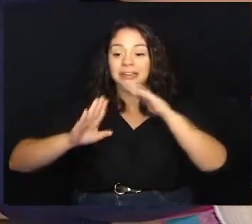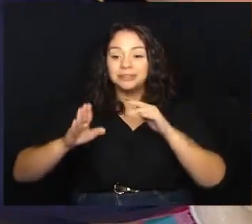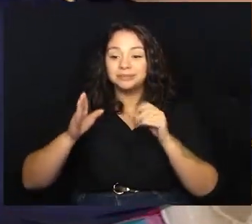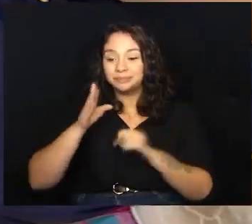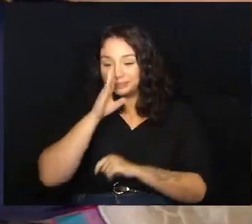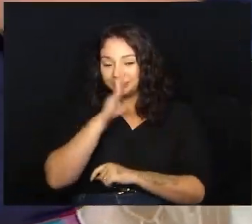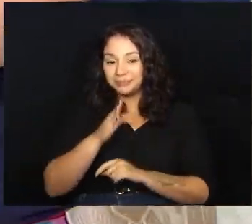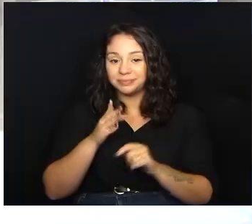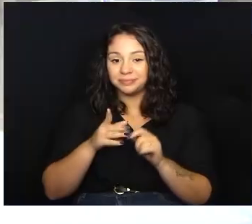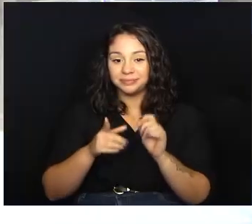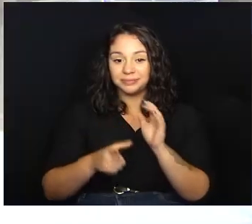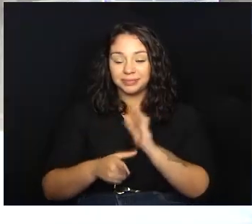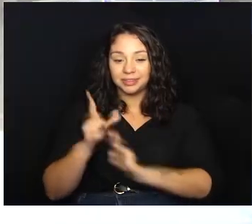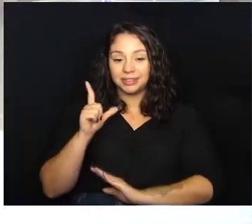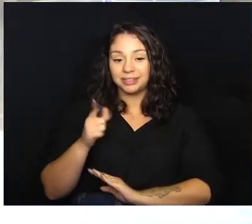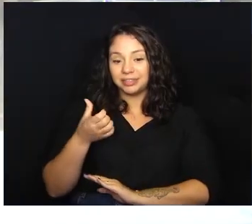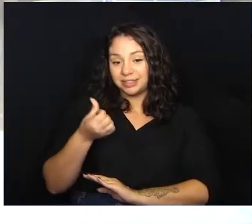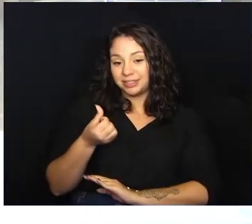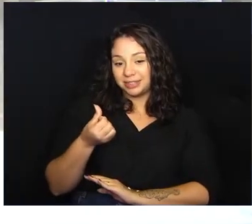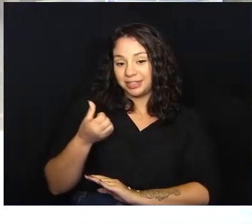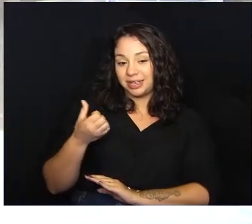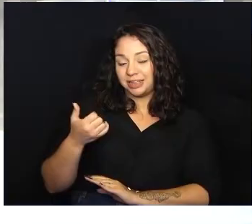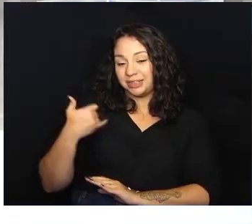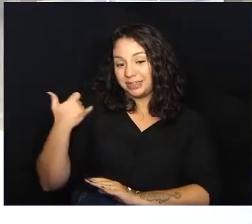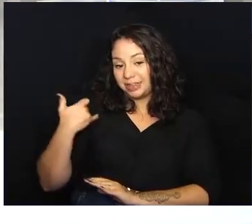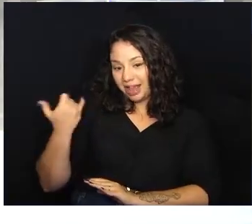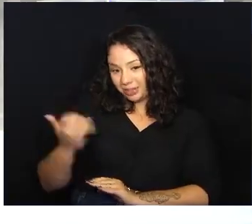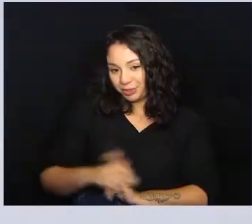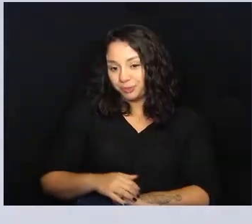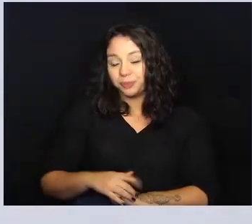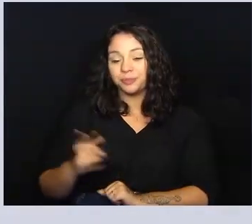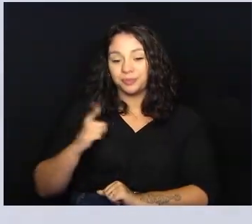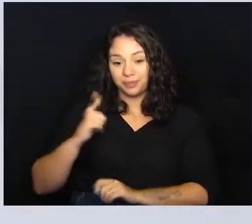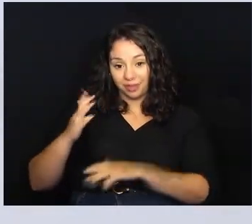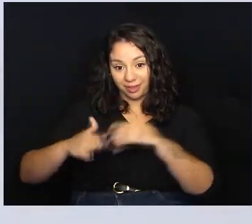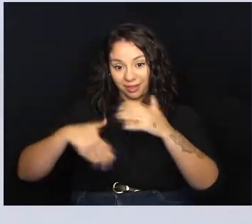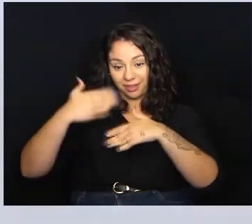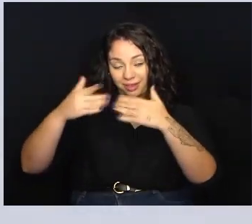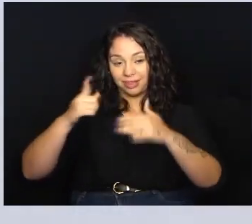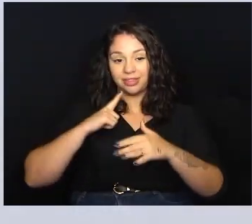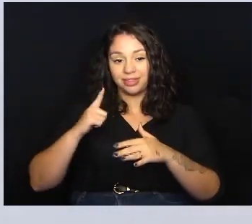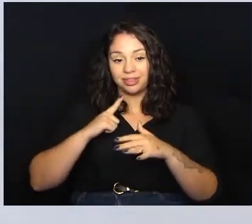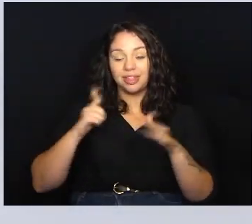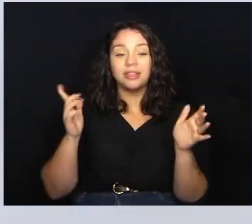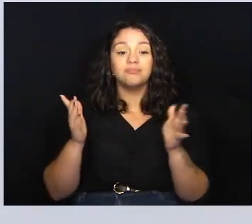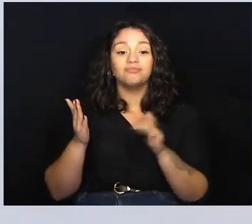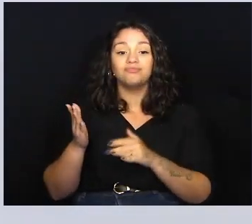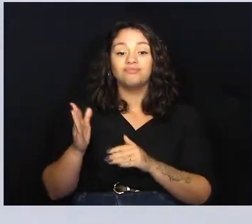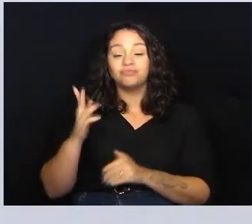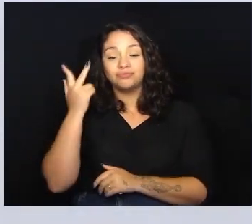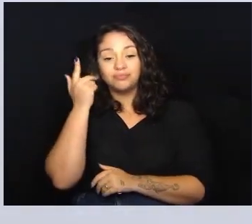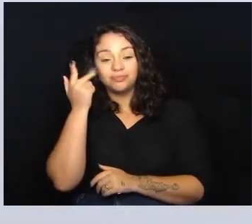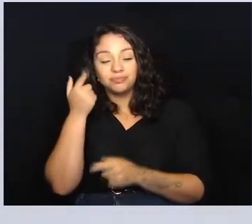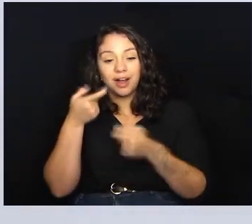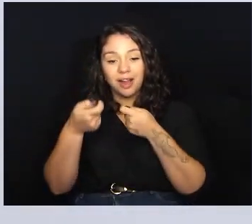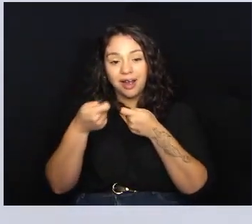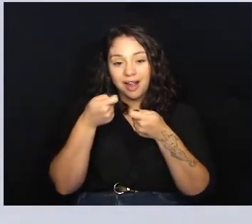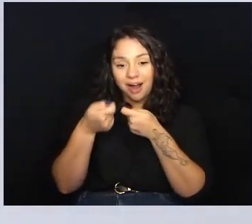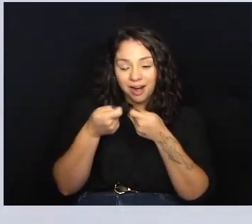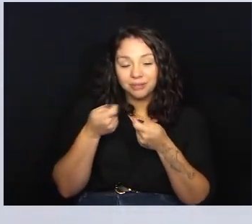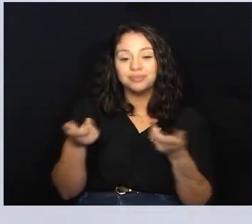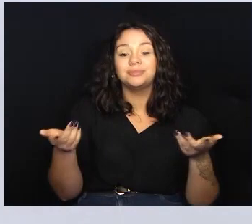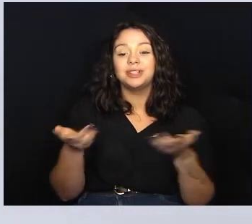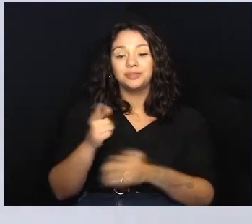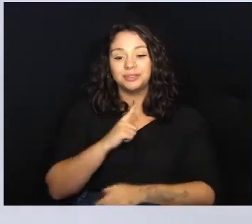pico, geralmente, antes dos 6 anos de idade. À medida que elas crescem, a inibição natural se torna